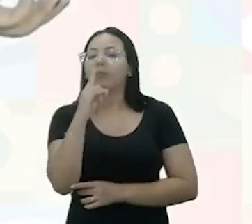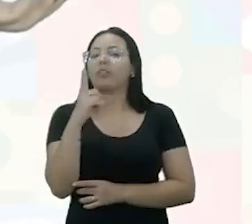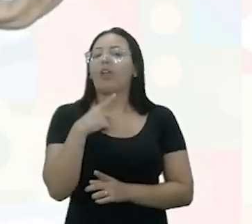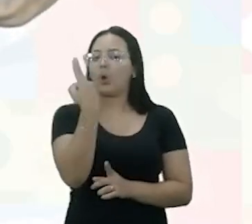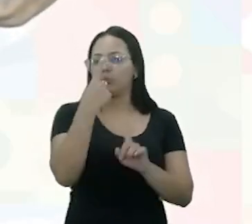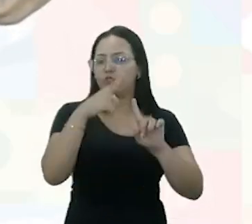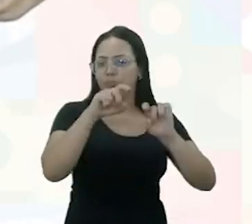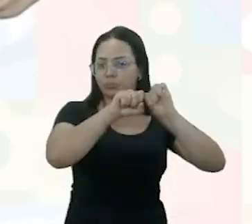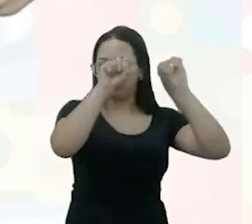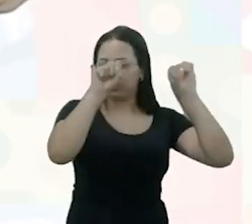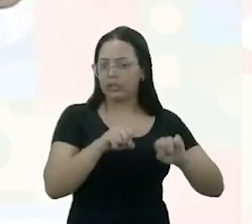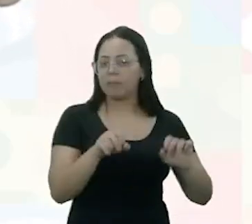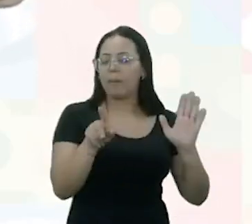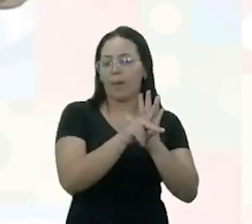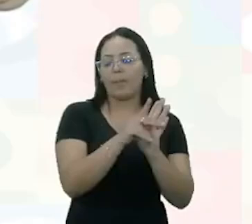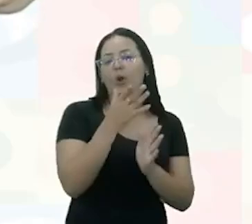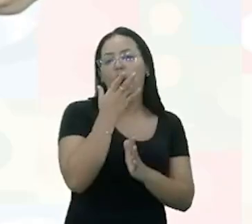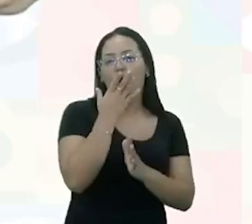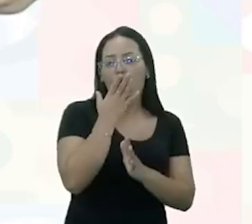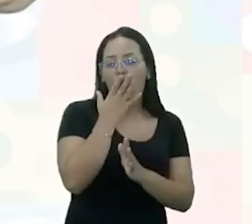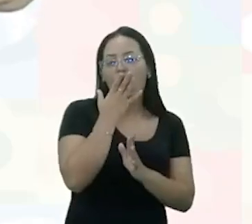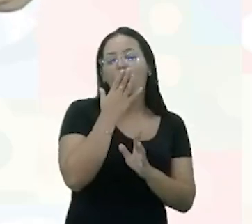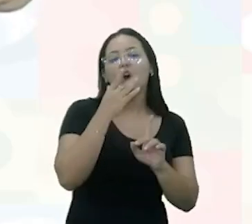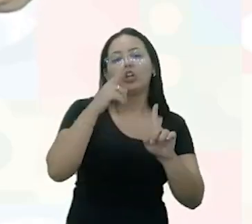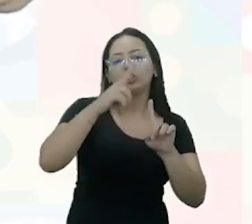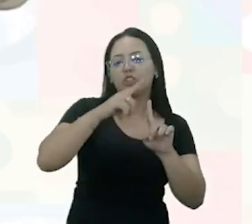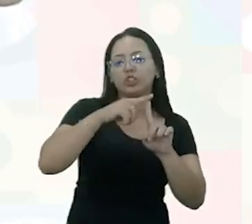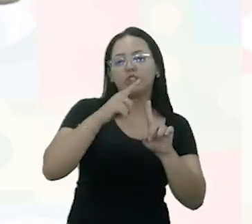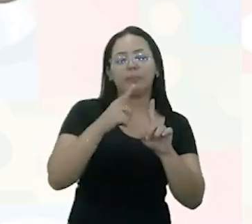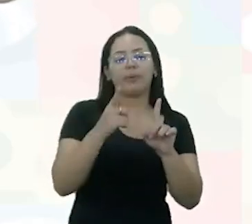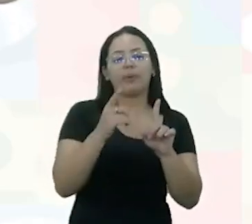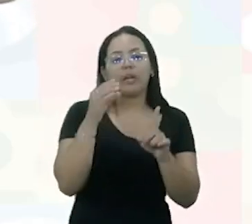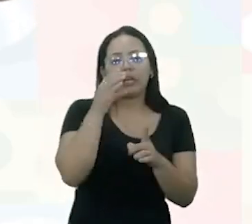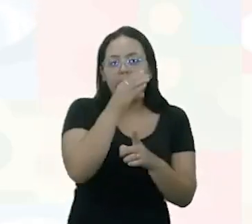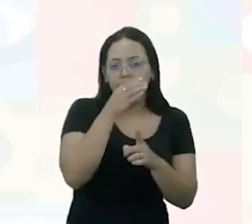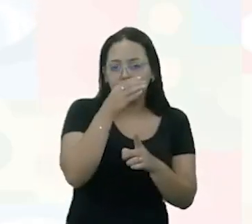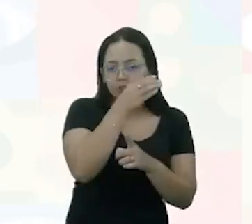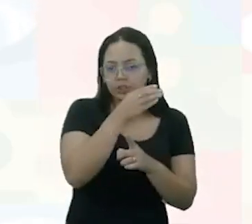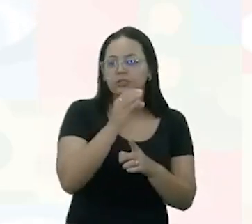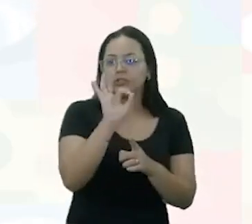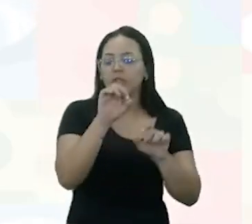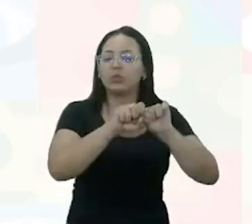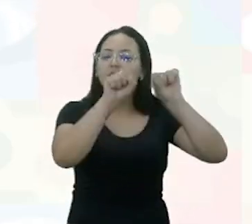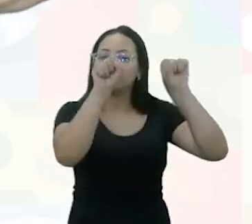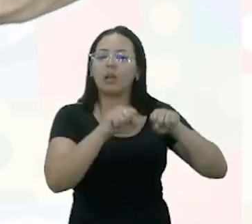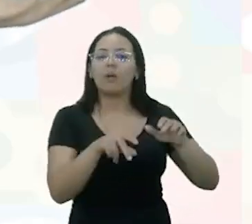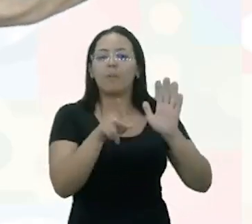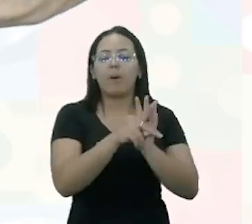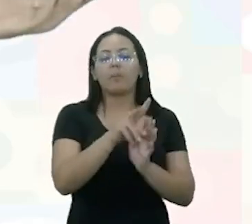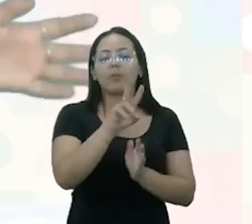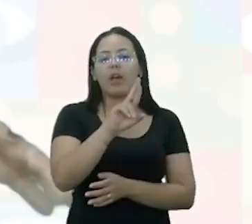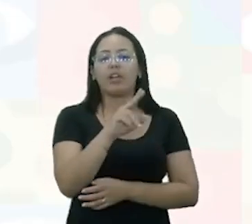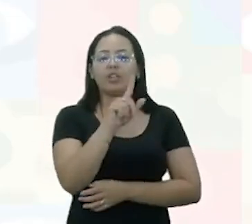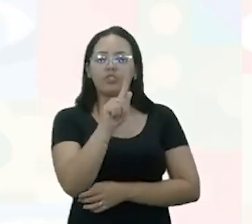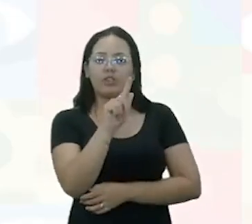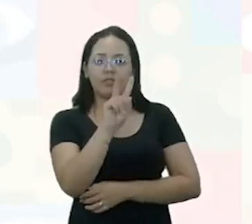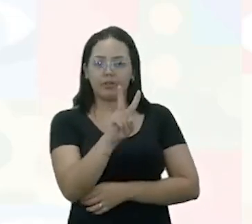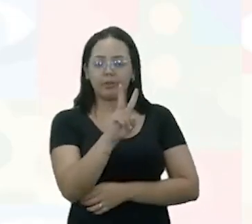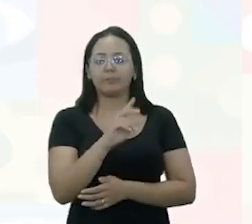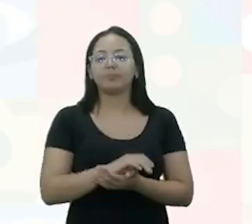sistema para cores que são oriundas de corpos que emitiriam luz. Esse sistema é chamado de RGB.